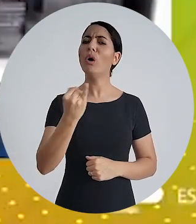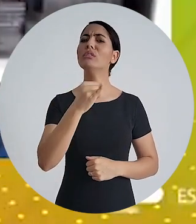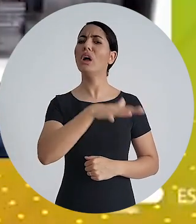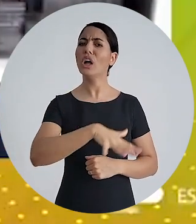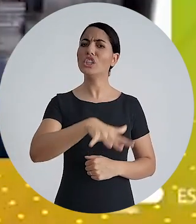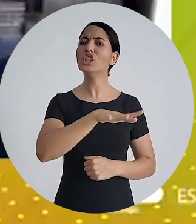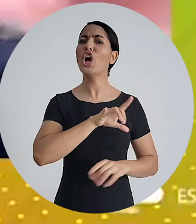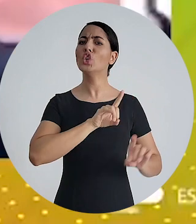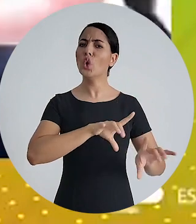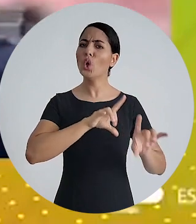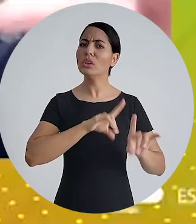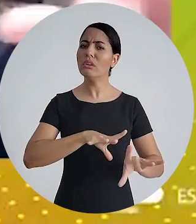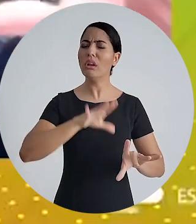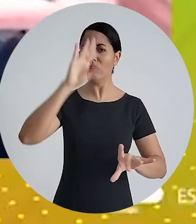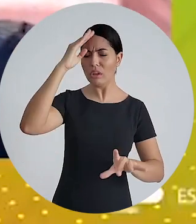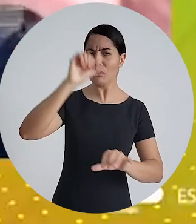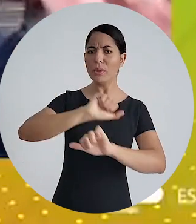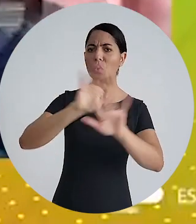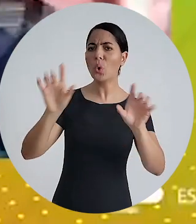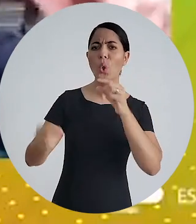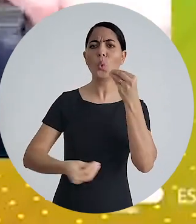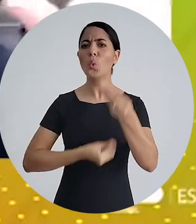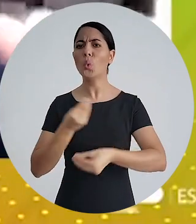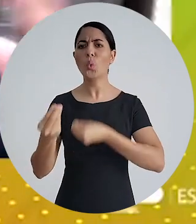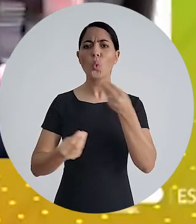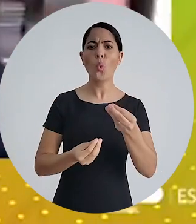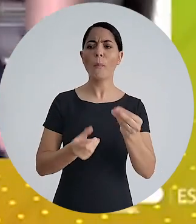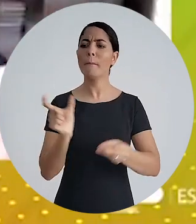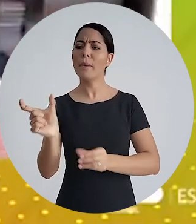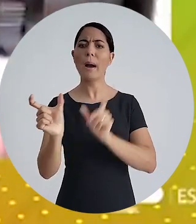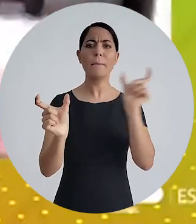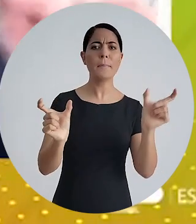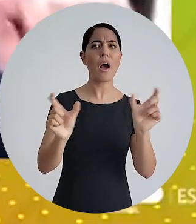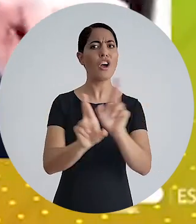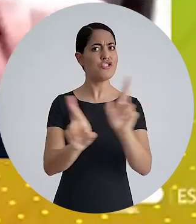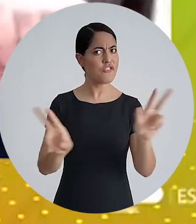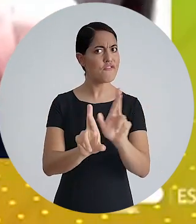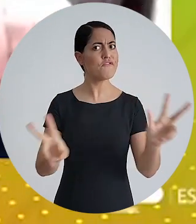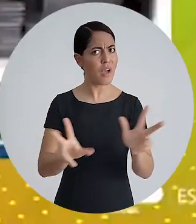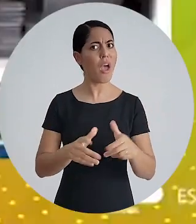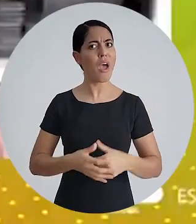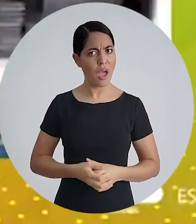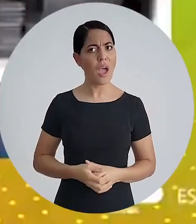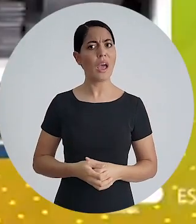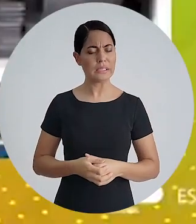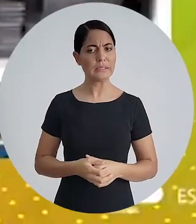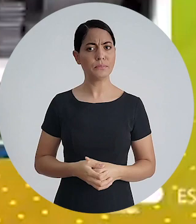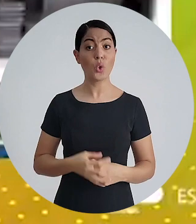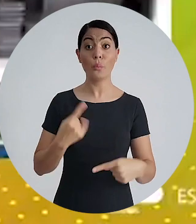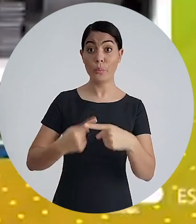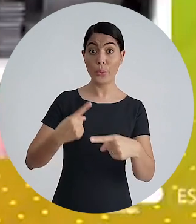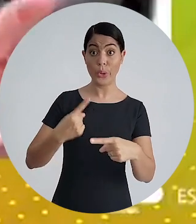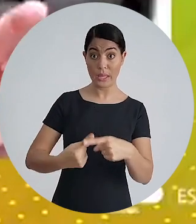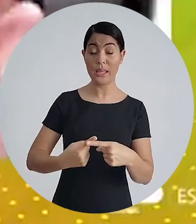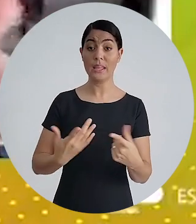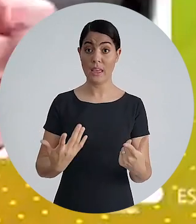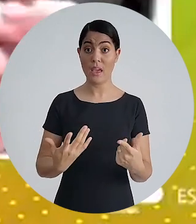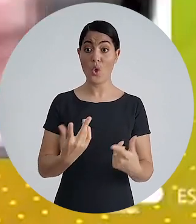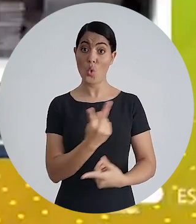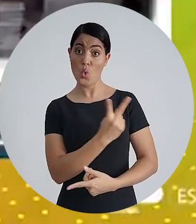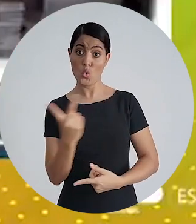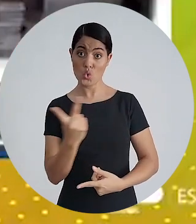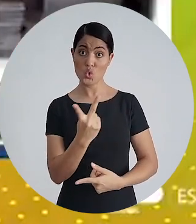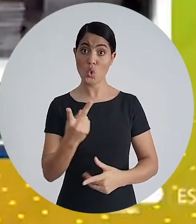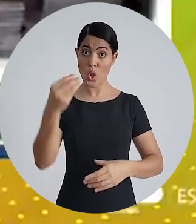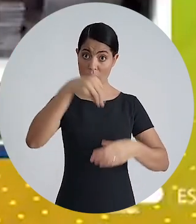doutrina, ela se digladia a respeito da diferença entre caso fortuito e força maior. Porque o Código Civil reuniu os dois